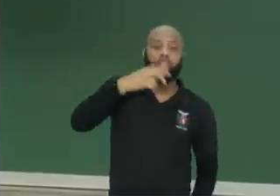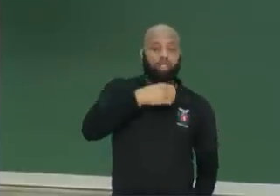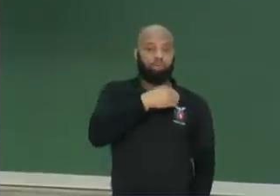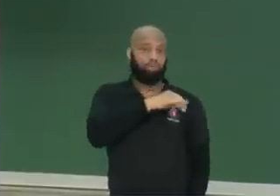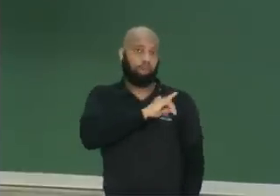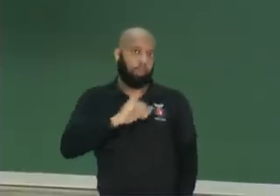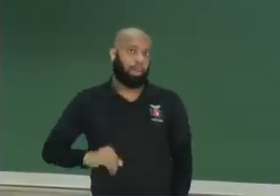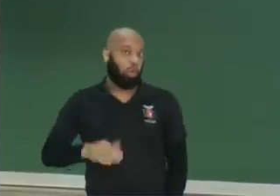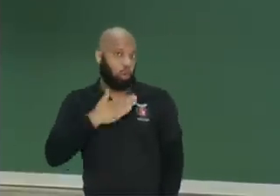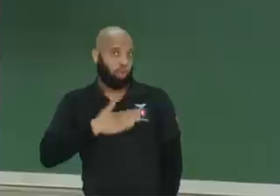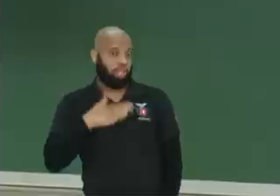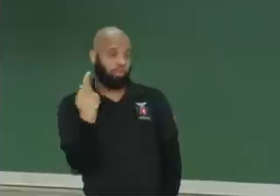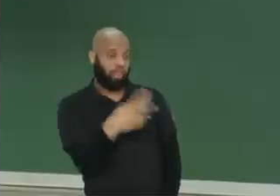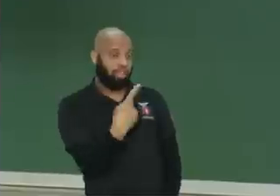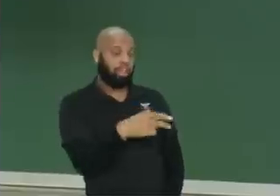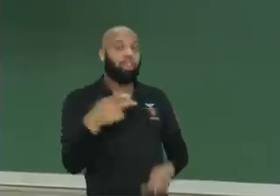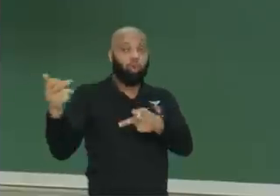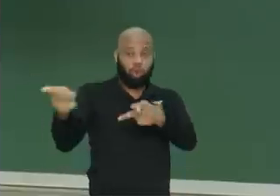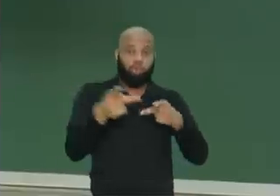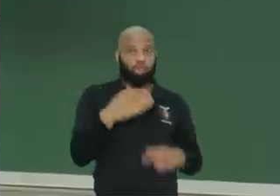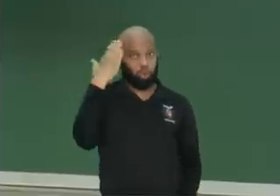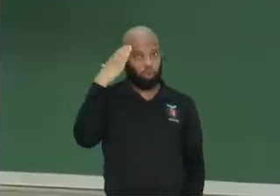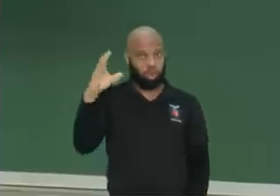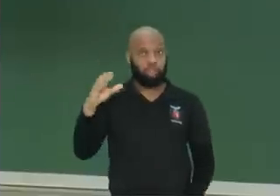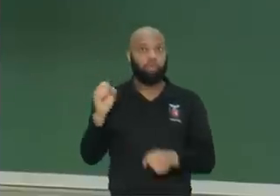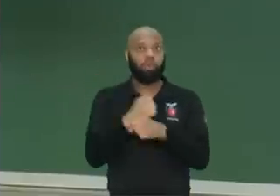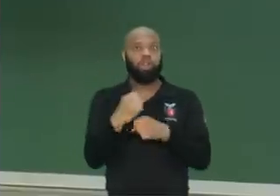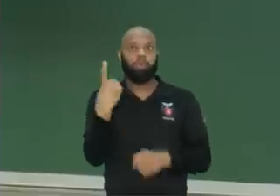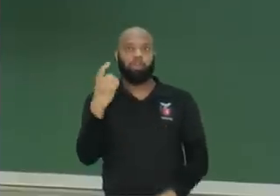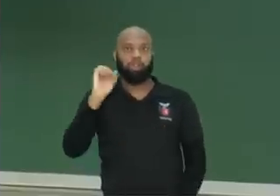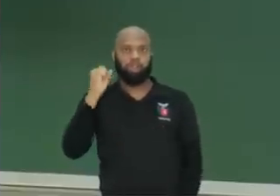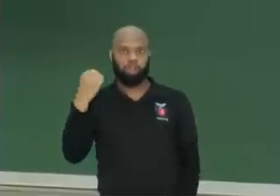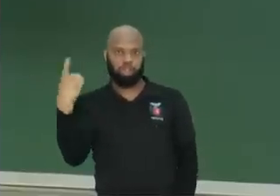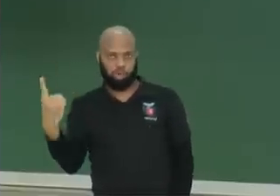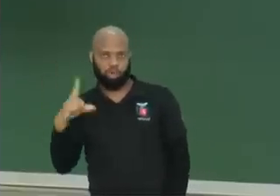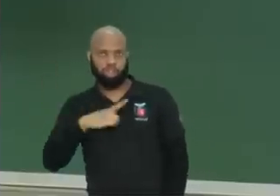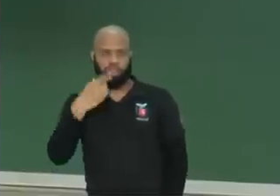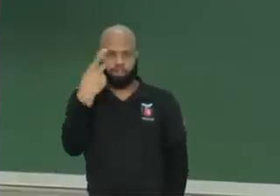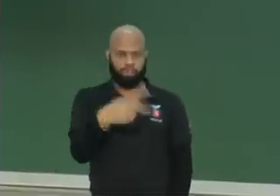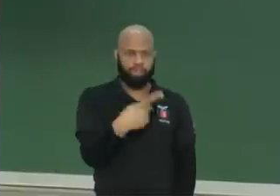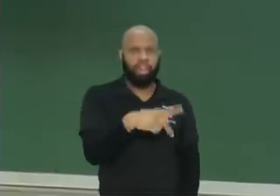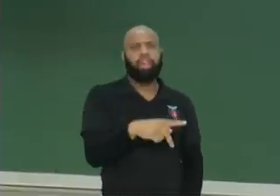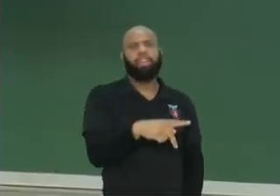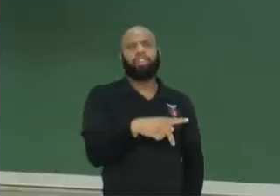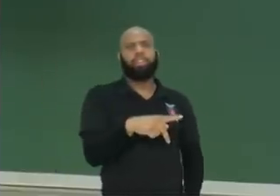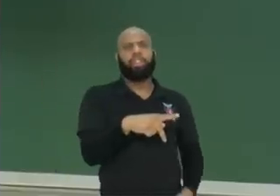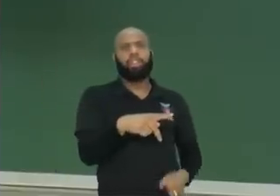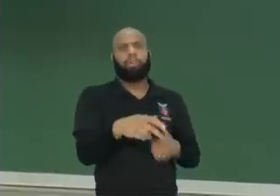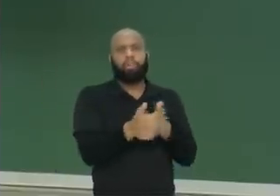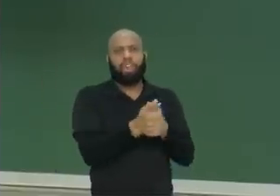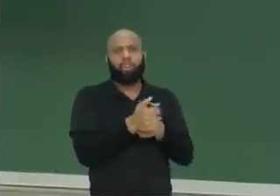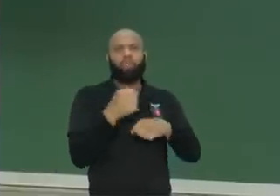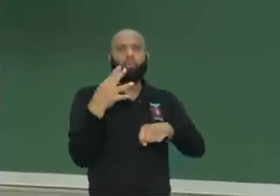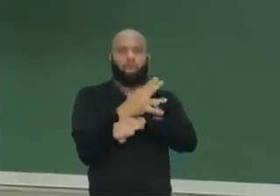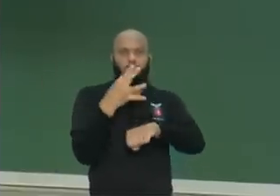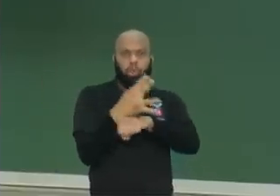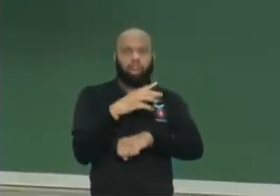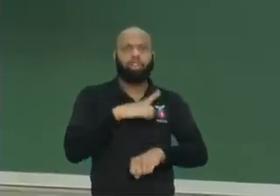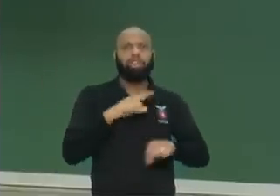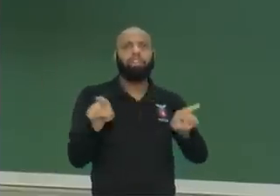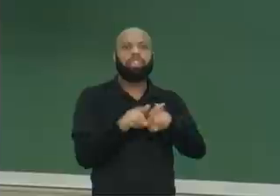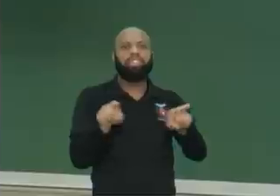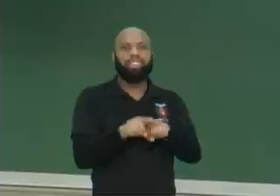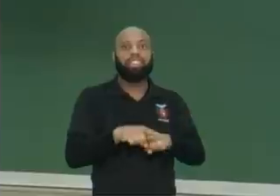Pedro II, quando este visitou Curitiba em 1881, passou ali perto de Quatro Barras, né, a gente tem um